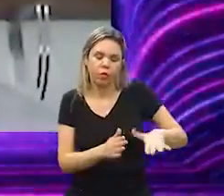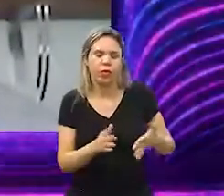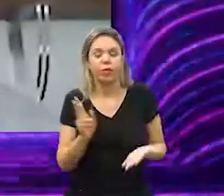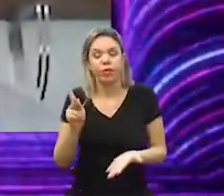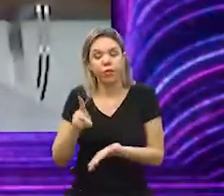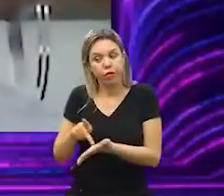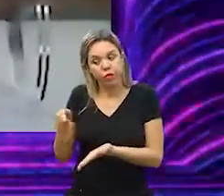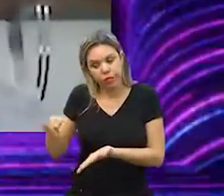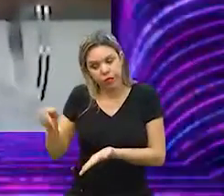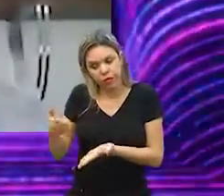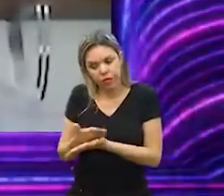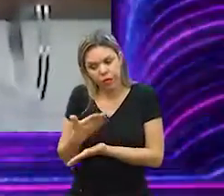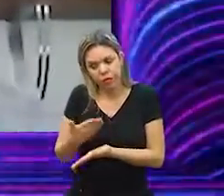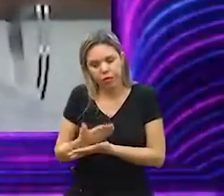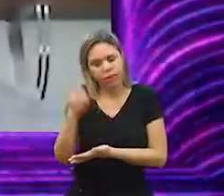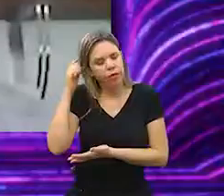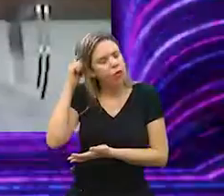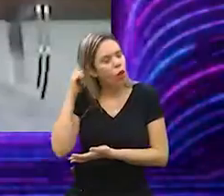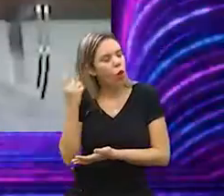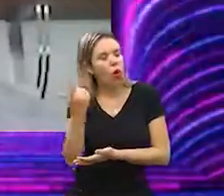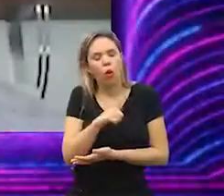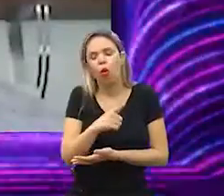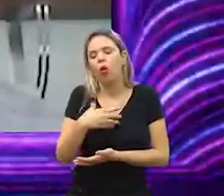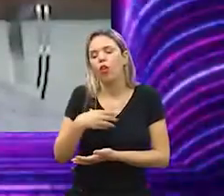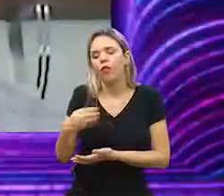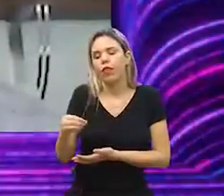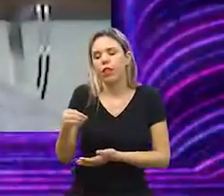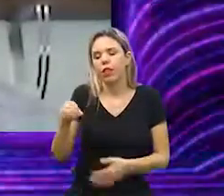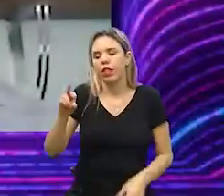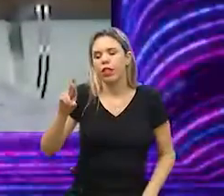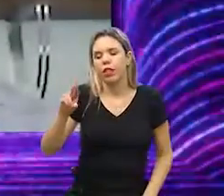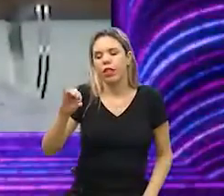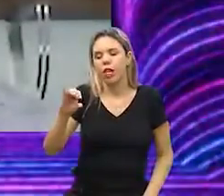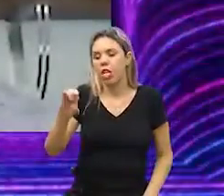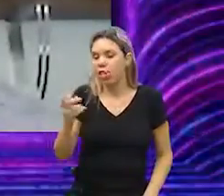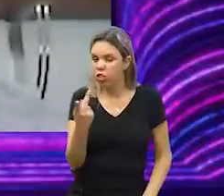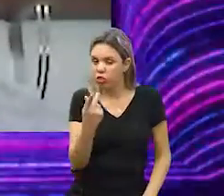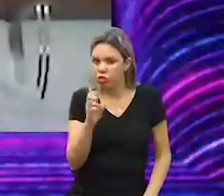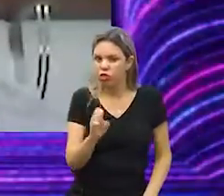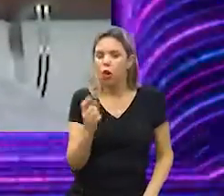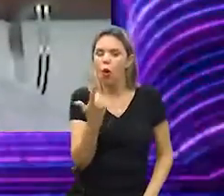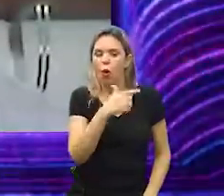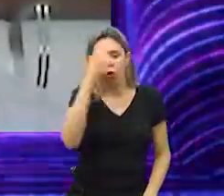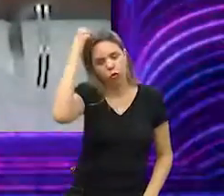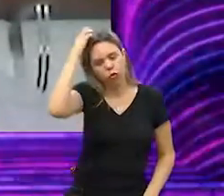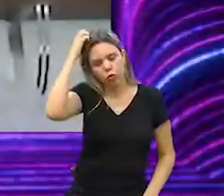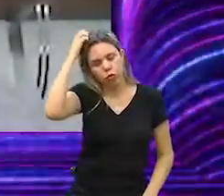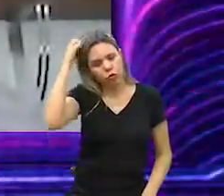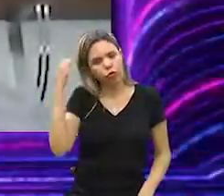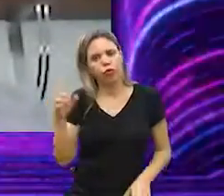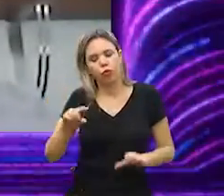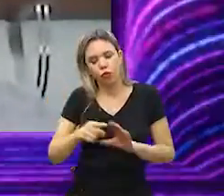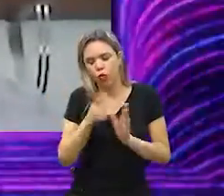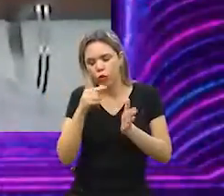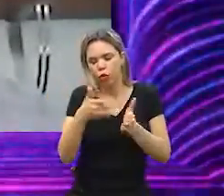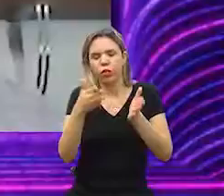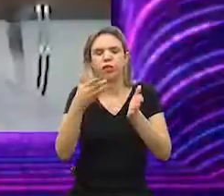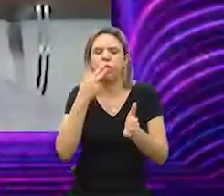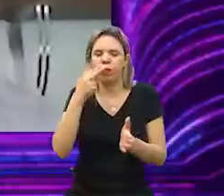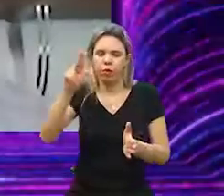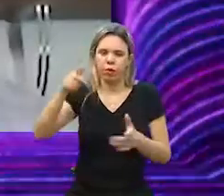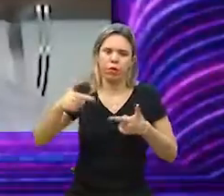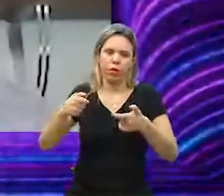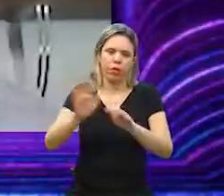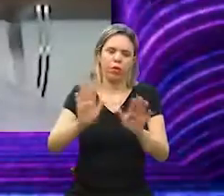na verdade, tanto A Filha do Reich como No Fundo do Rio, né, eles não falam especificamente de guerra, eles não falam especificamente de nazismo,